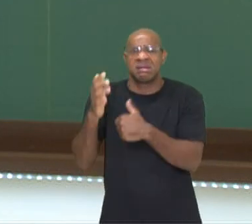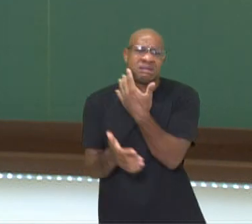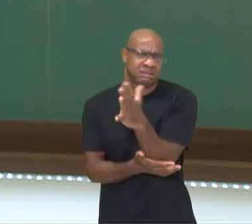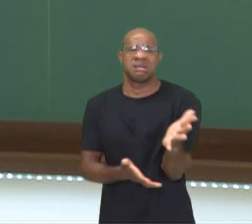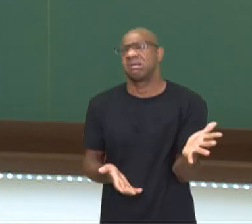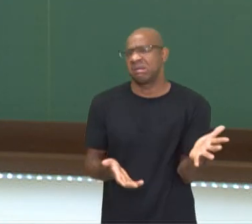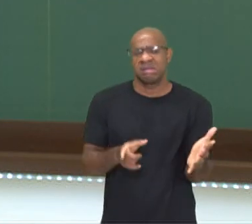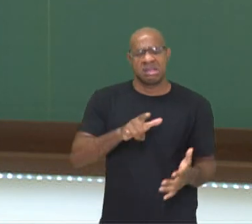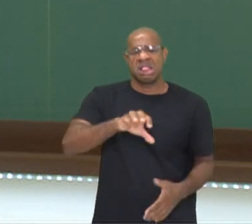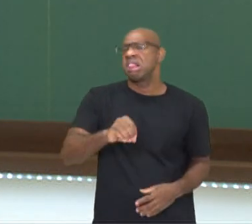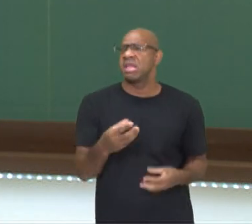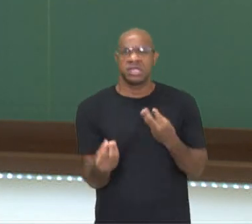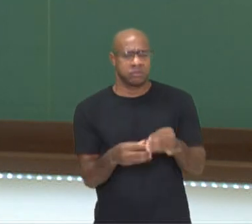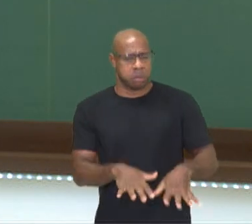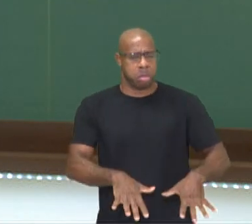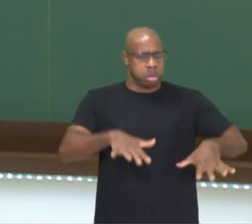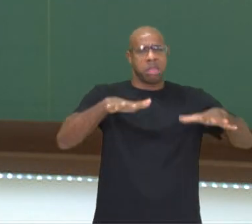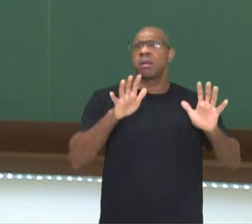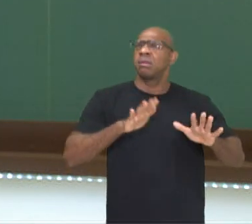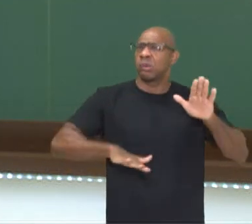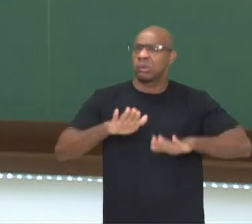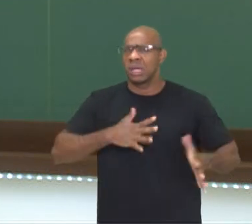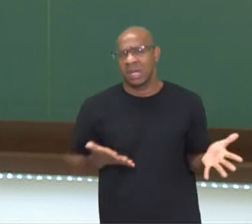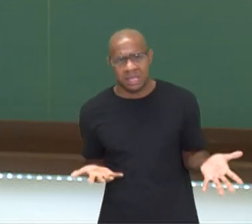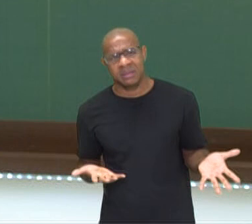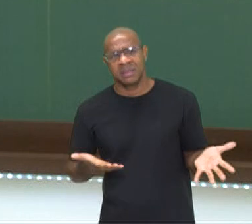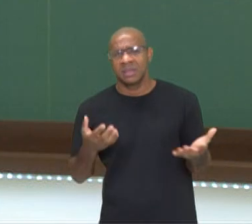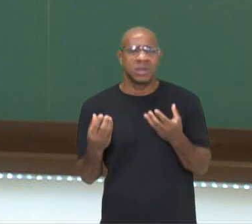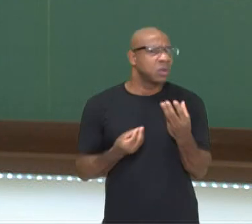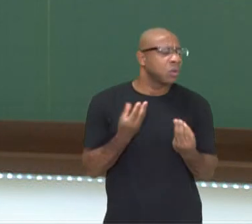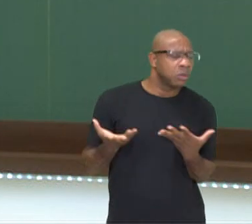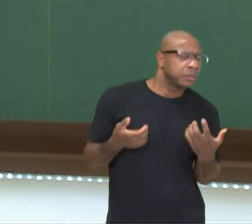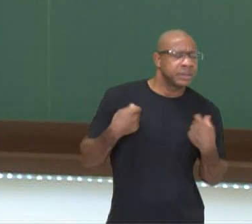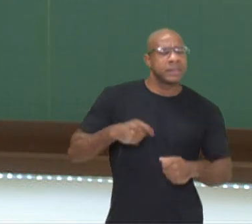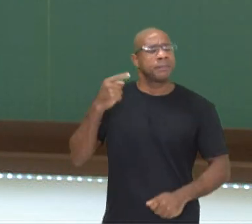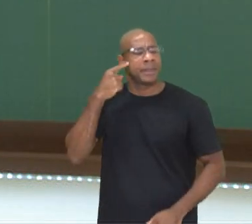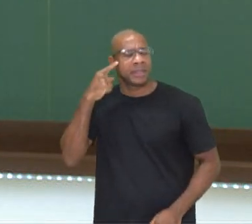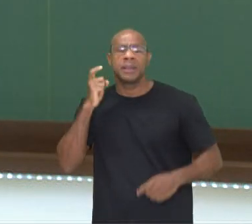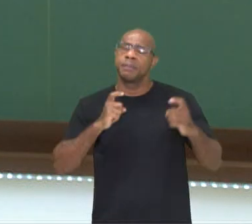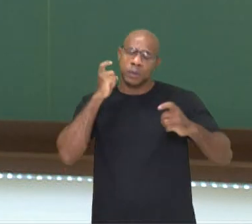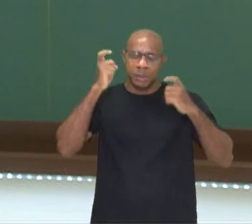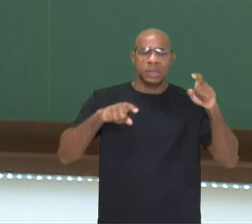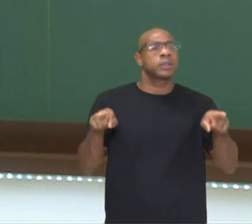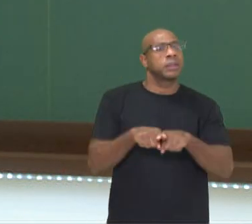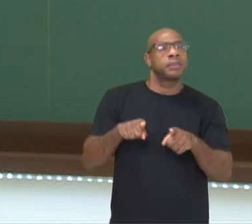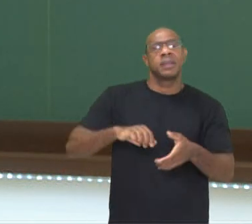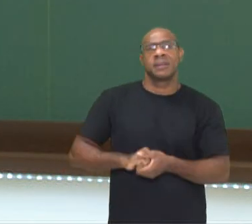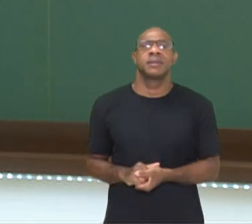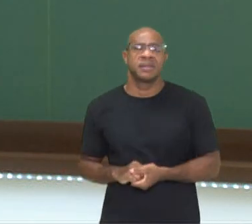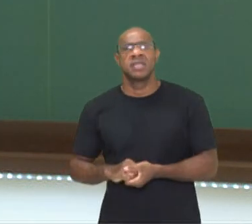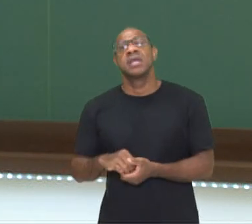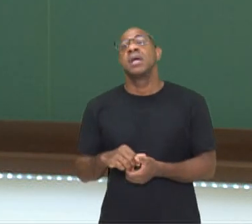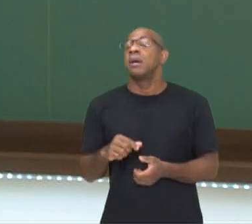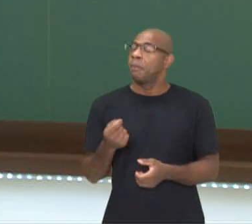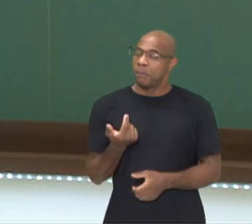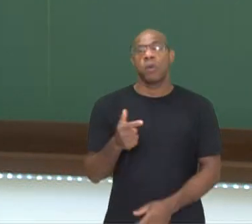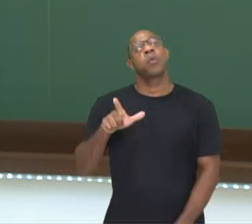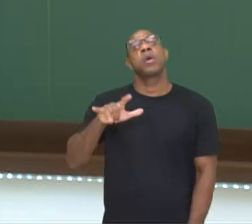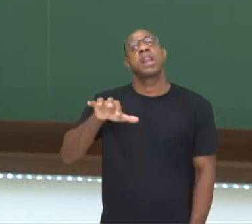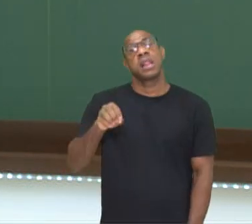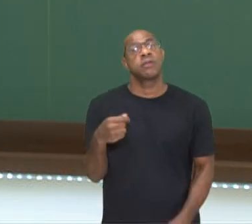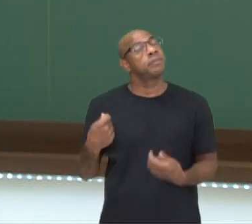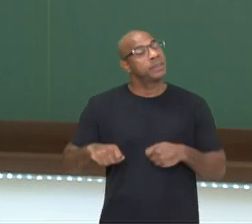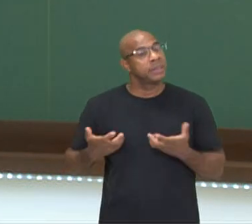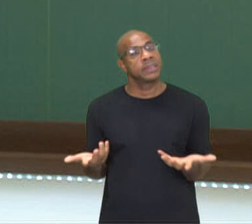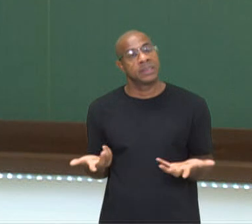extraindo matéria-prima de forma errada, certo? Então tem que ter essa preocupação também. Produzir menos lixo, tá?